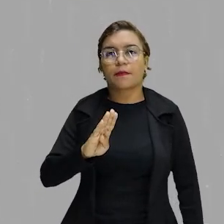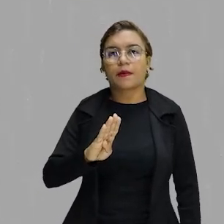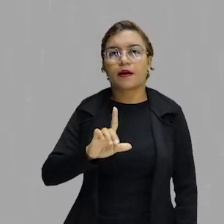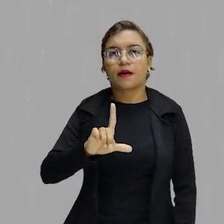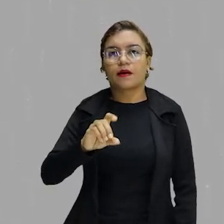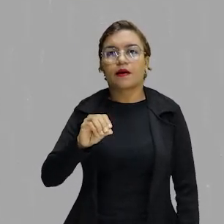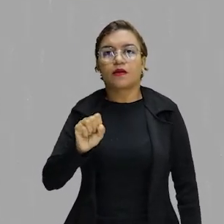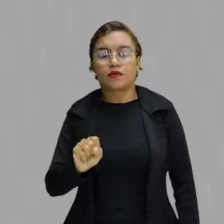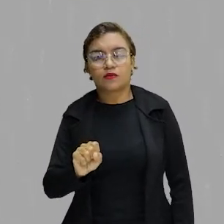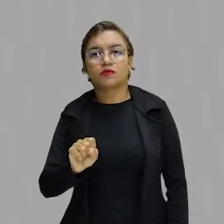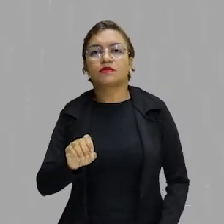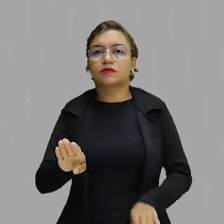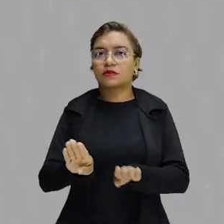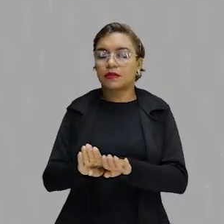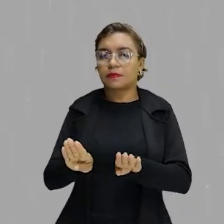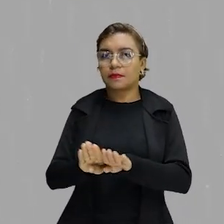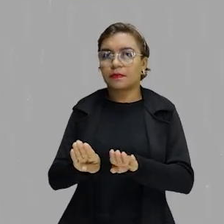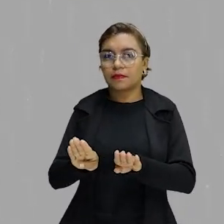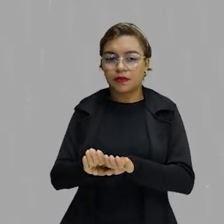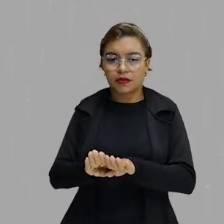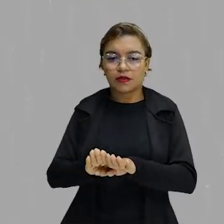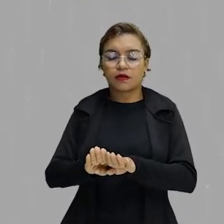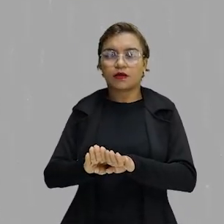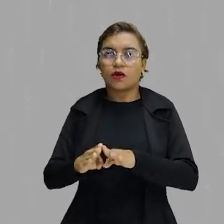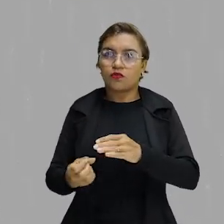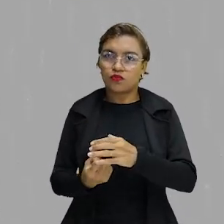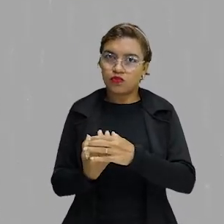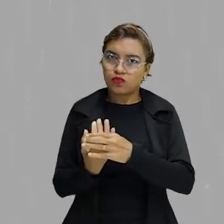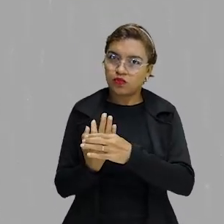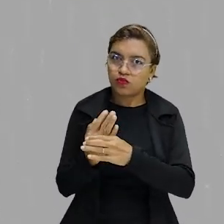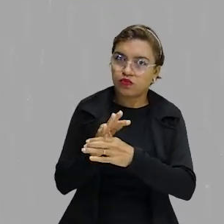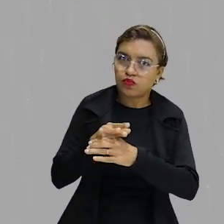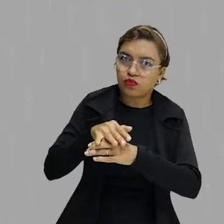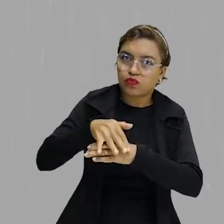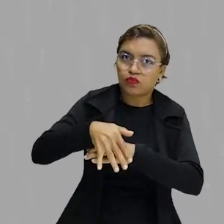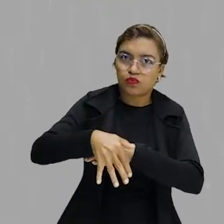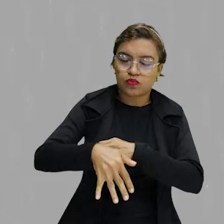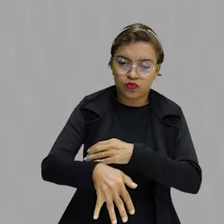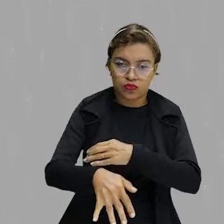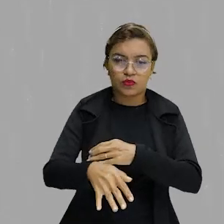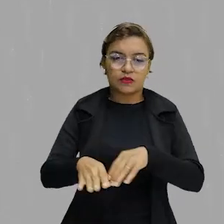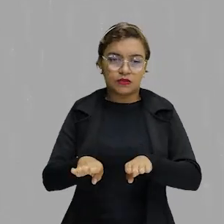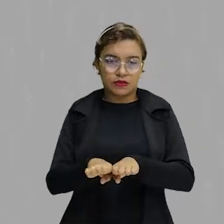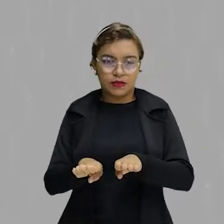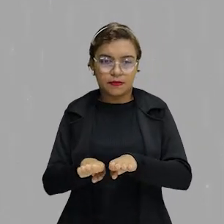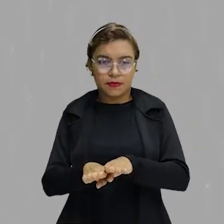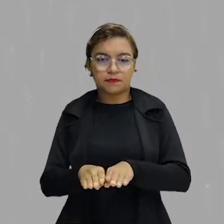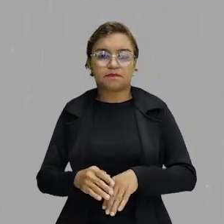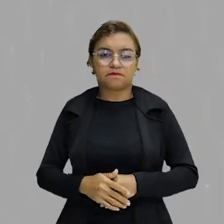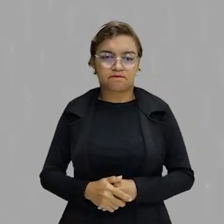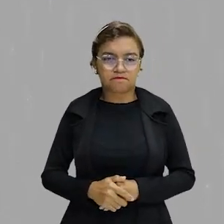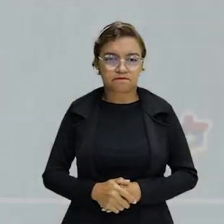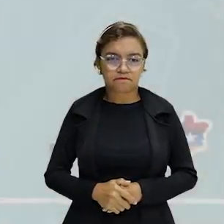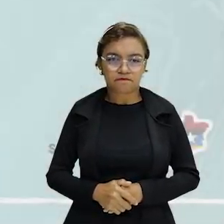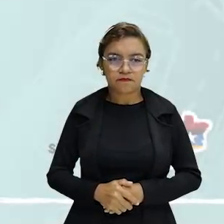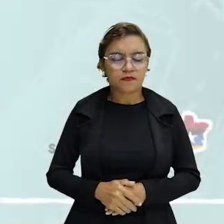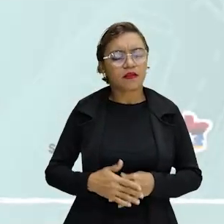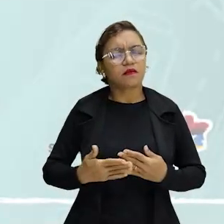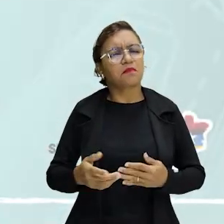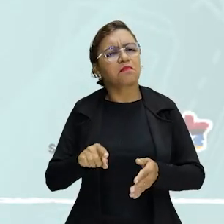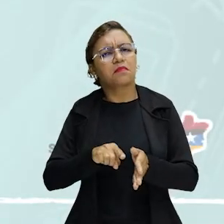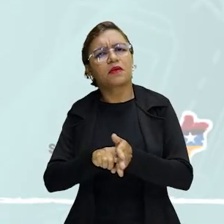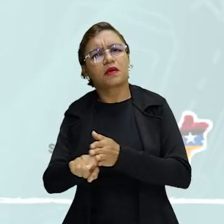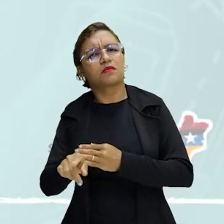terremotos, o vulcanismo, além também da movimentação do relevo, como orogênese e epirogênese, beleza? E aí tu me